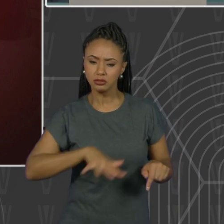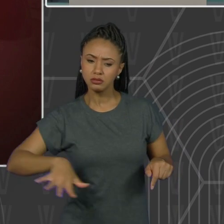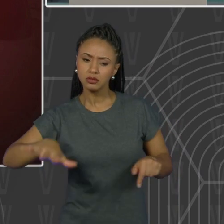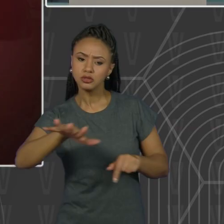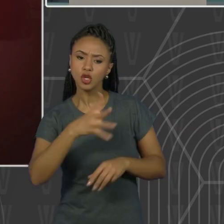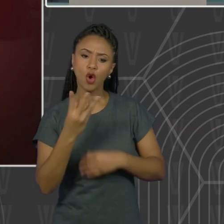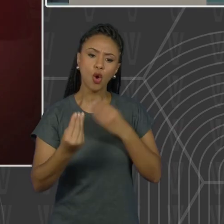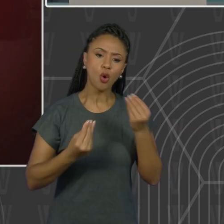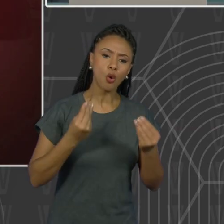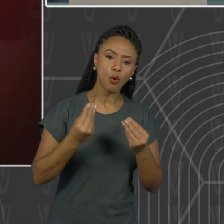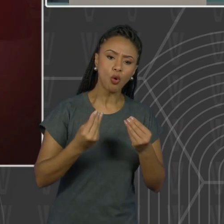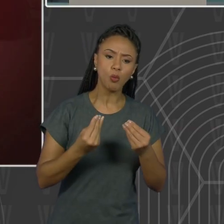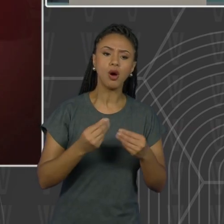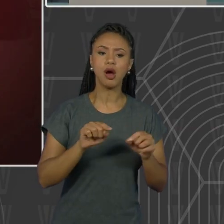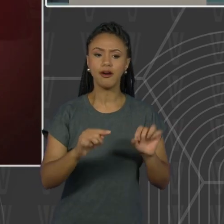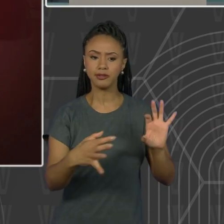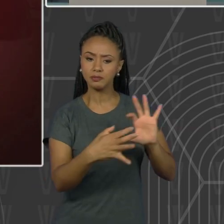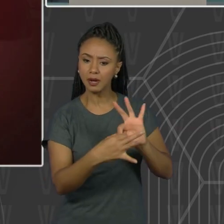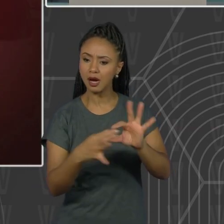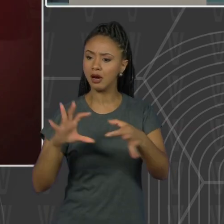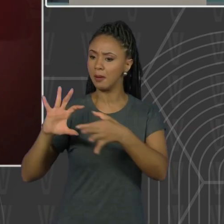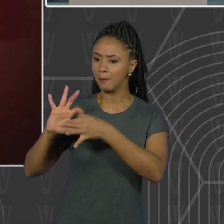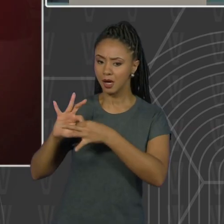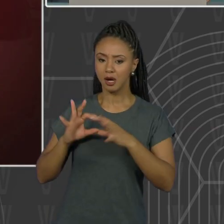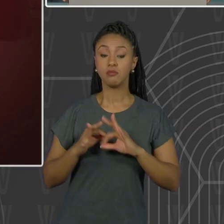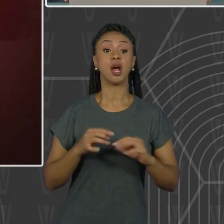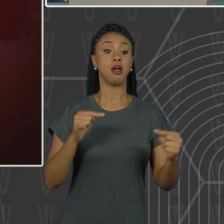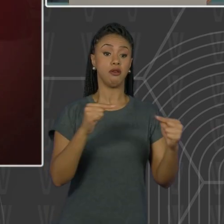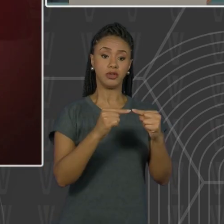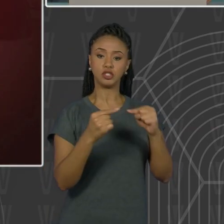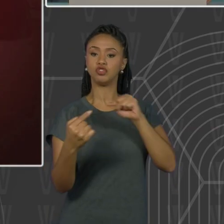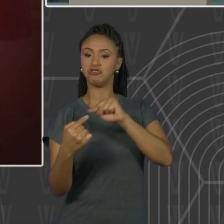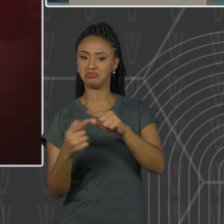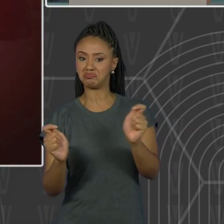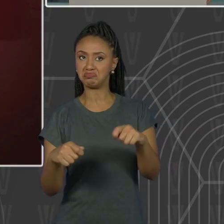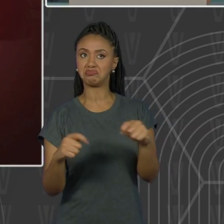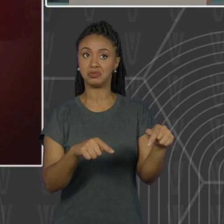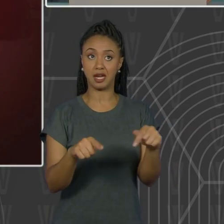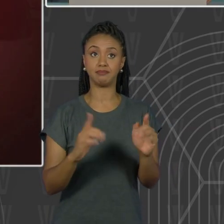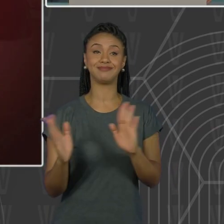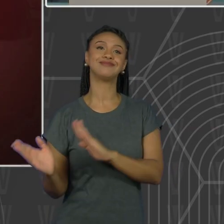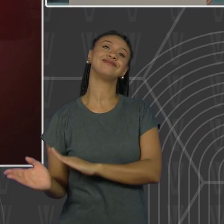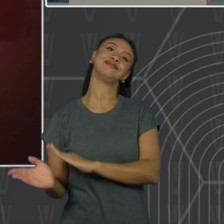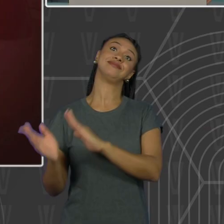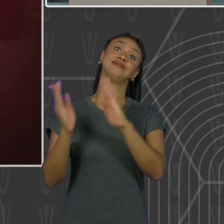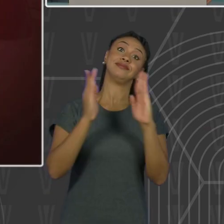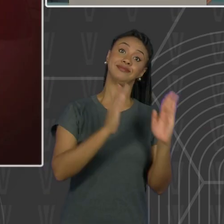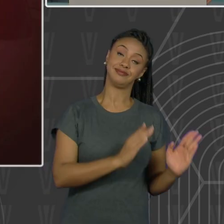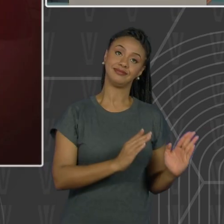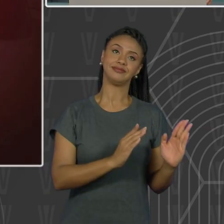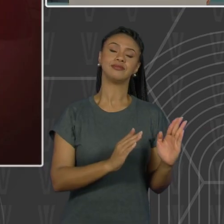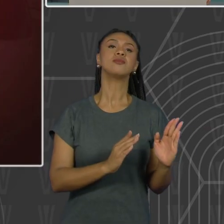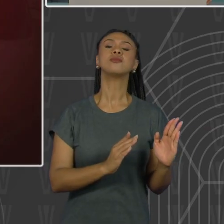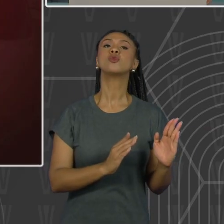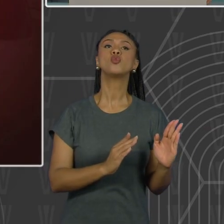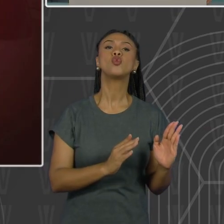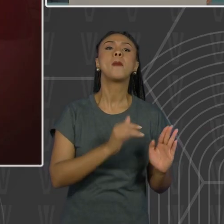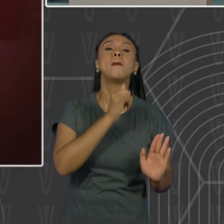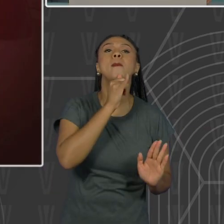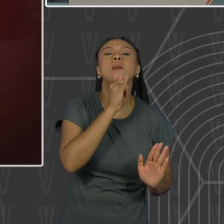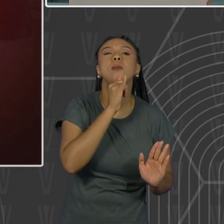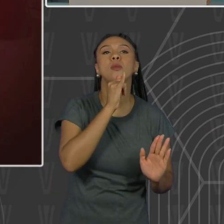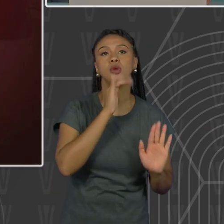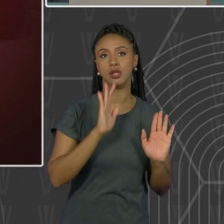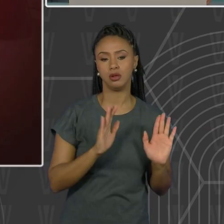isso se conecta e se aquilo faz sentido, se aquilo funciona. E o modelo, então, vai trazer mais detalhes e o modelo